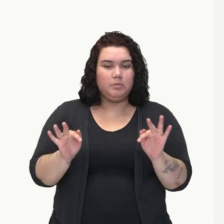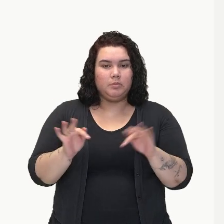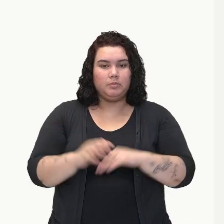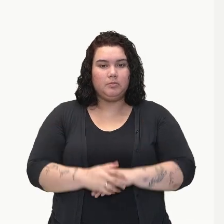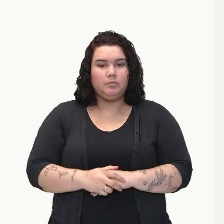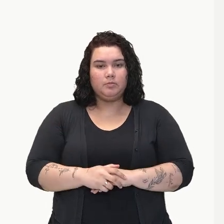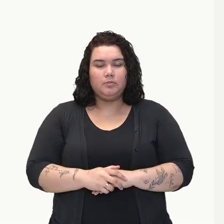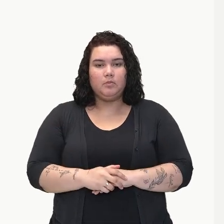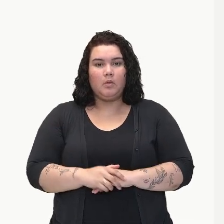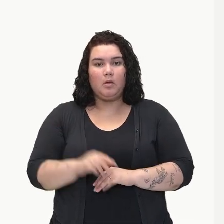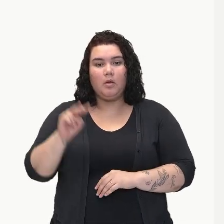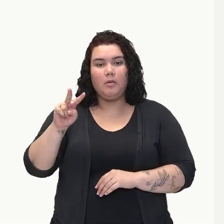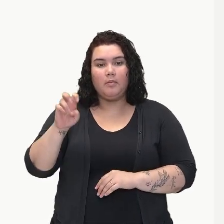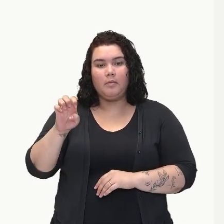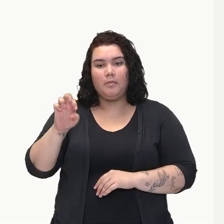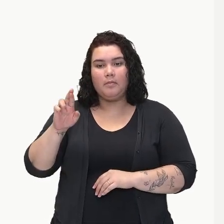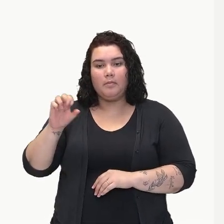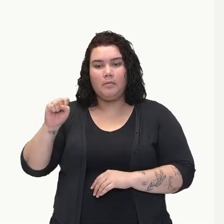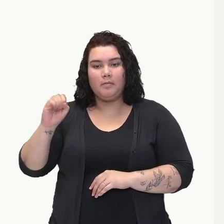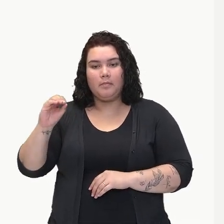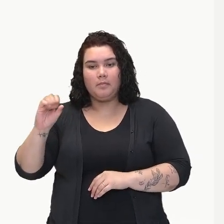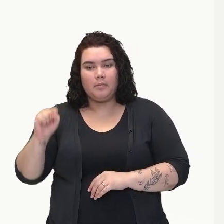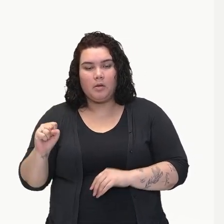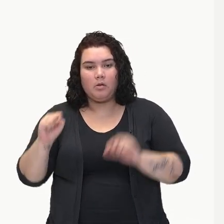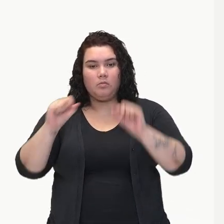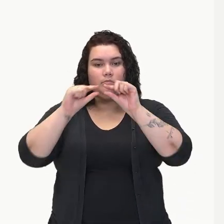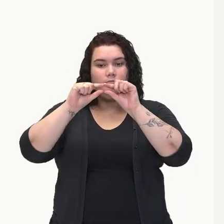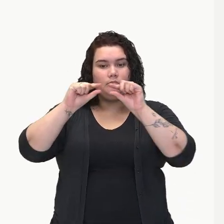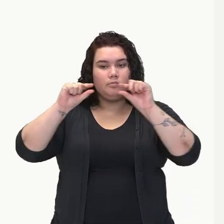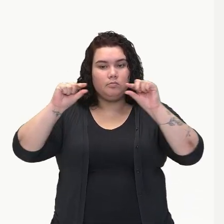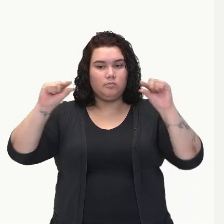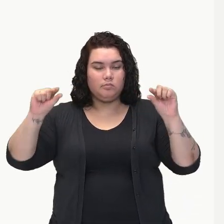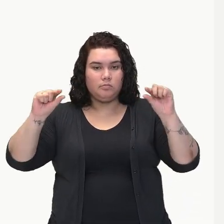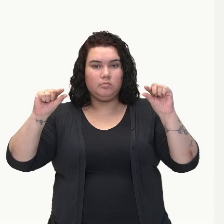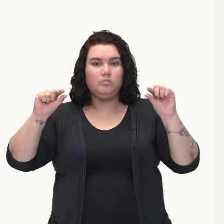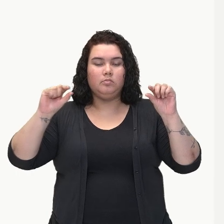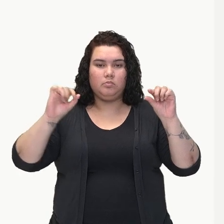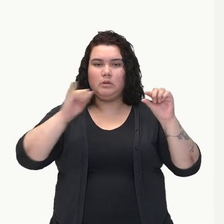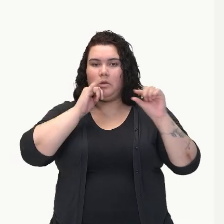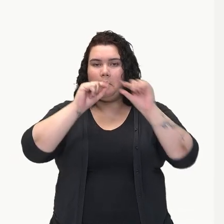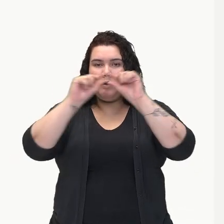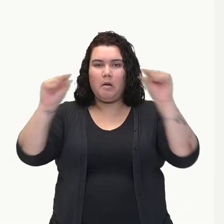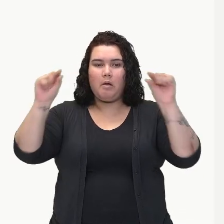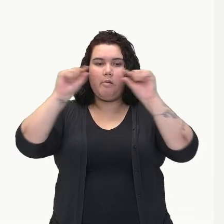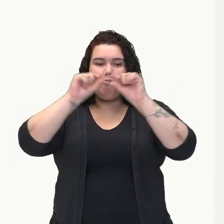Versos. A gente tem que pensar que o verso é cada linha do poema.